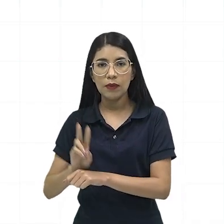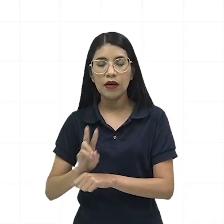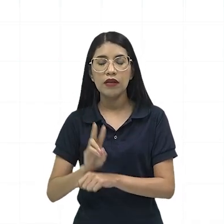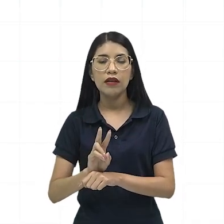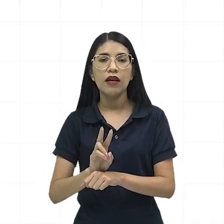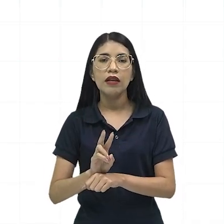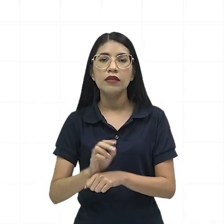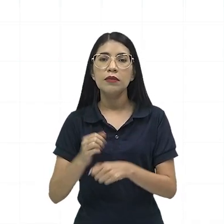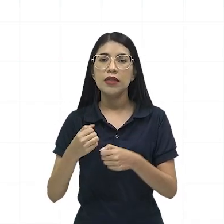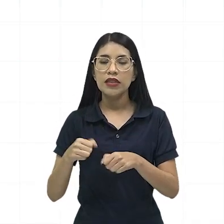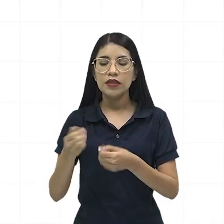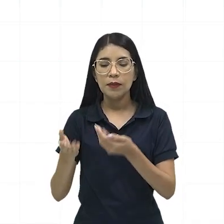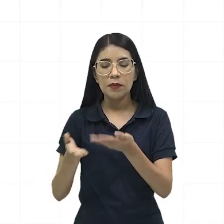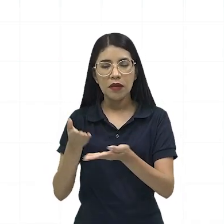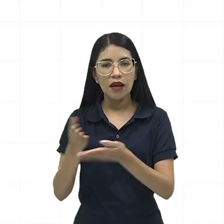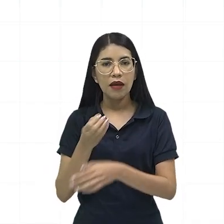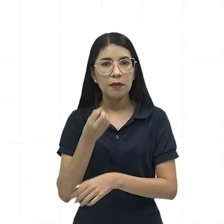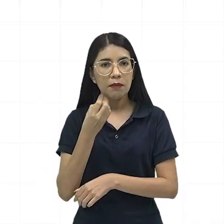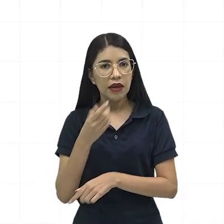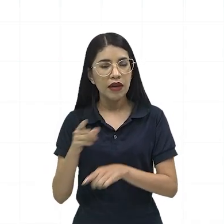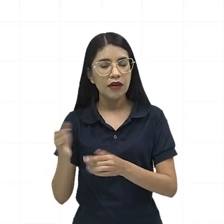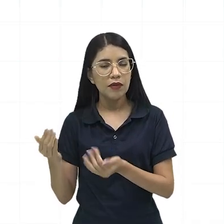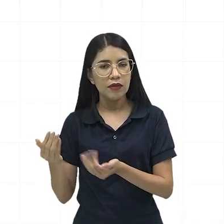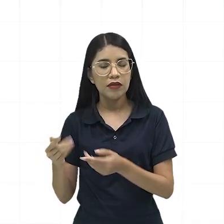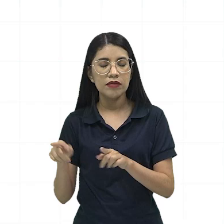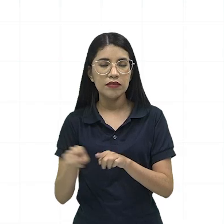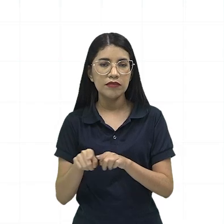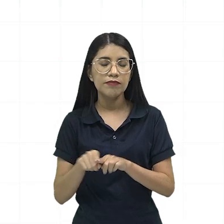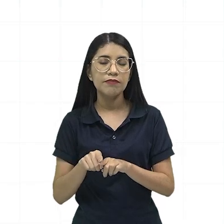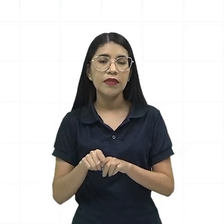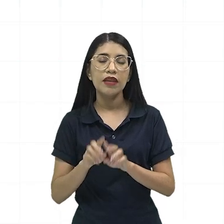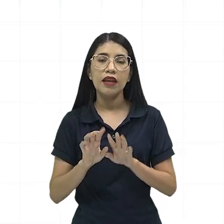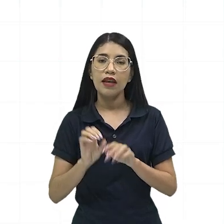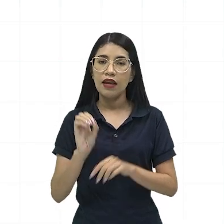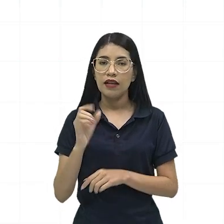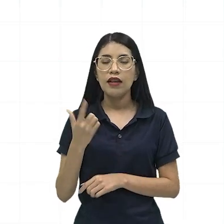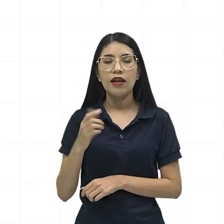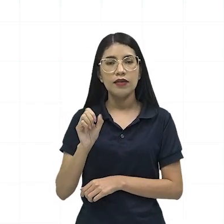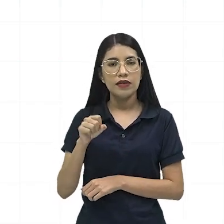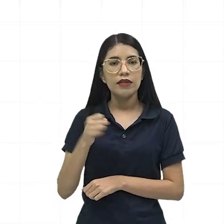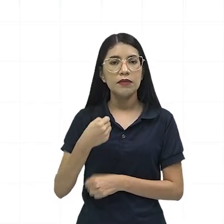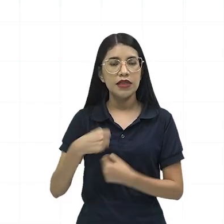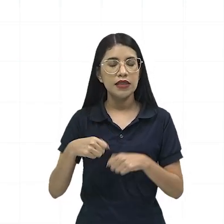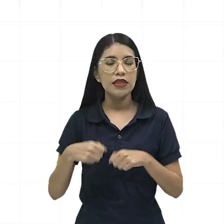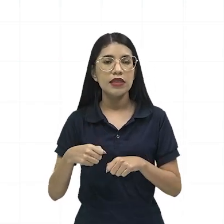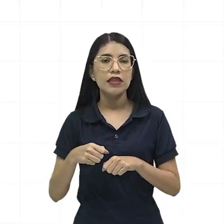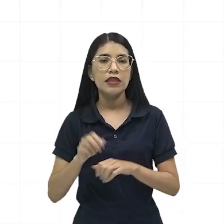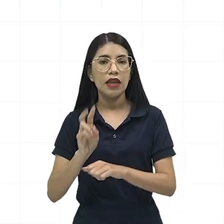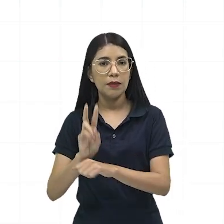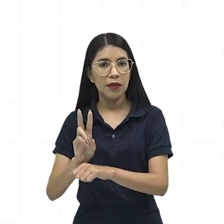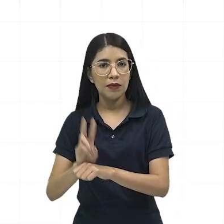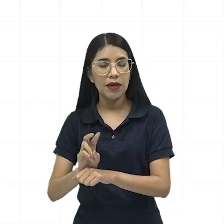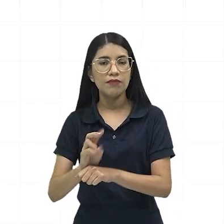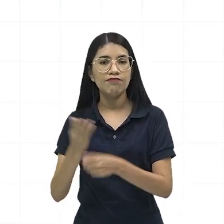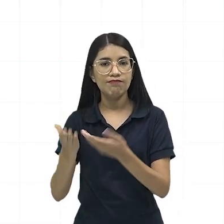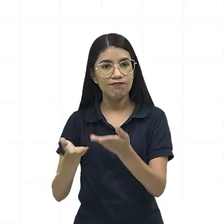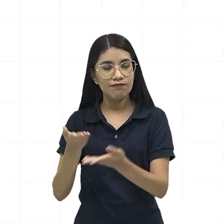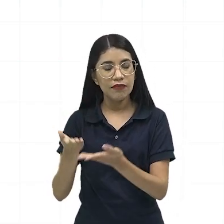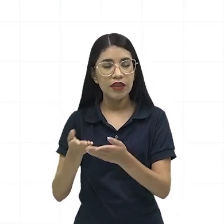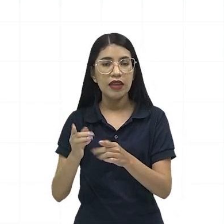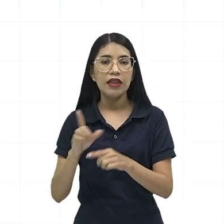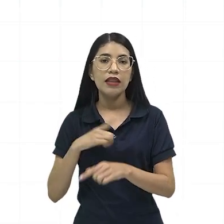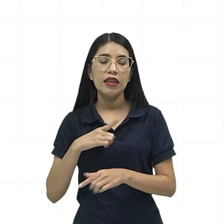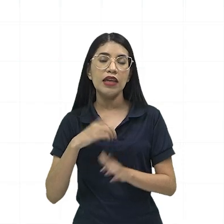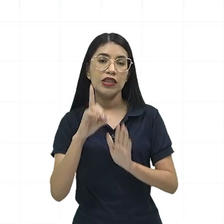eu preciso tratar bem a minha criança, o meu adolescente, né? Claro, precisam ser bem tratados, bem cuidados, têm os